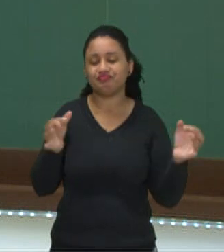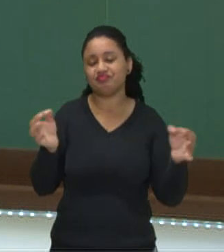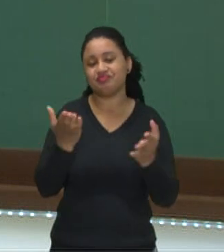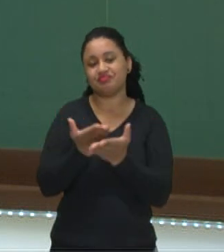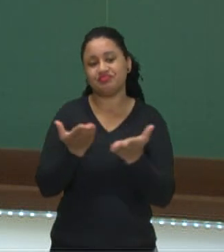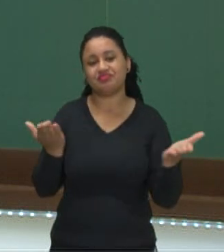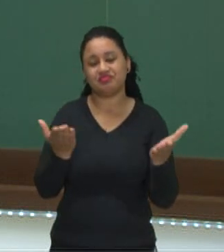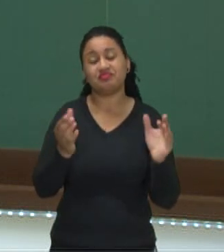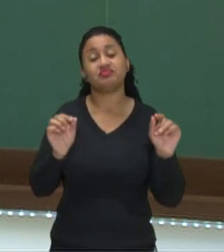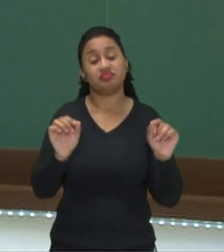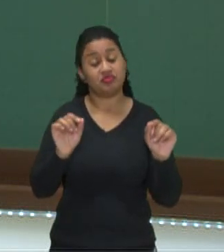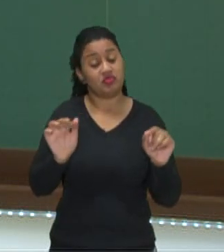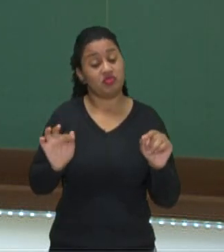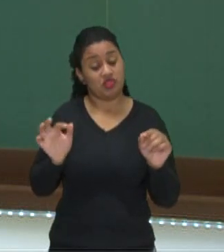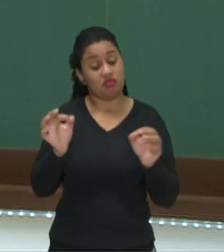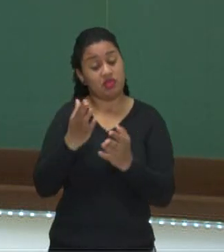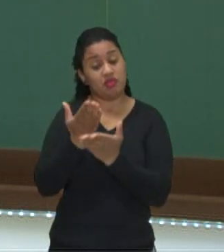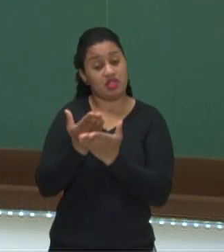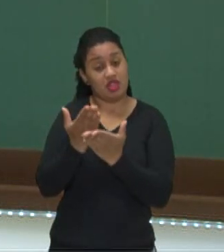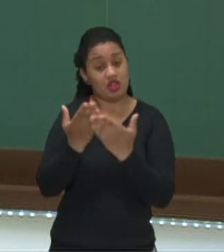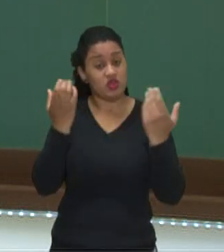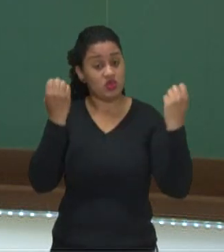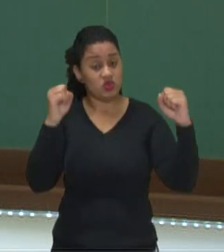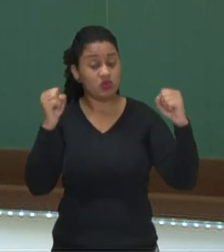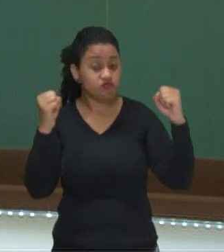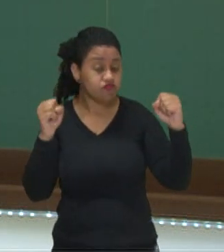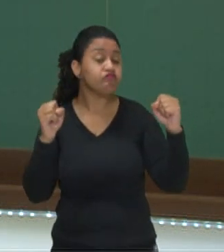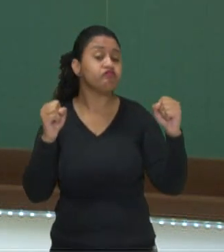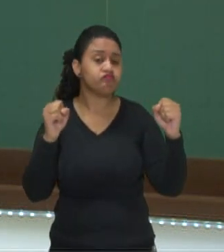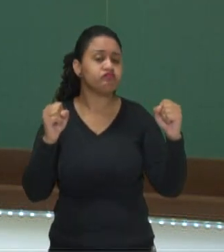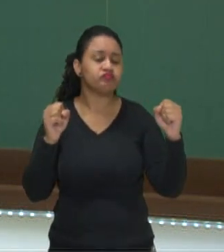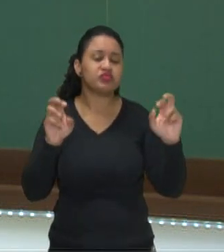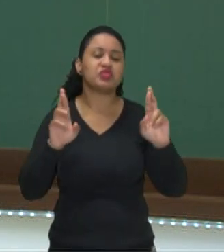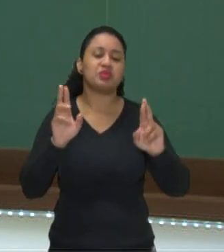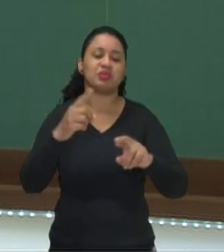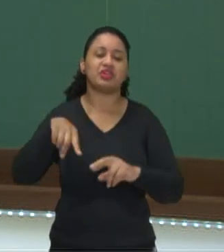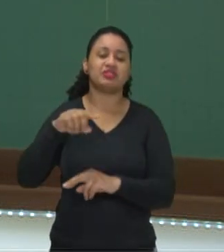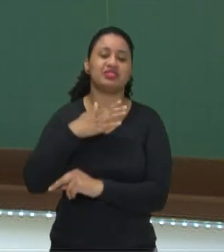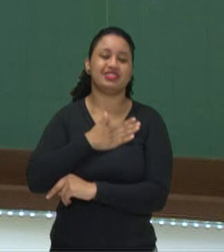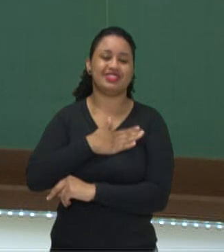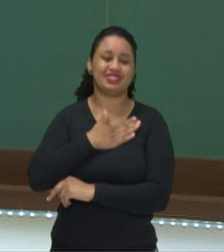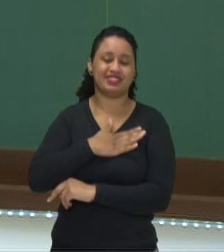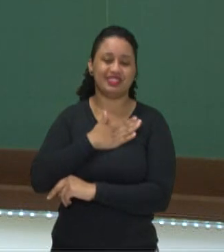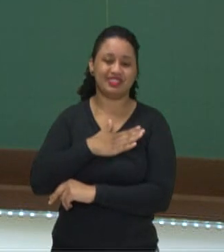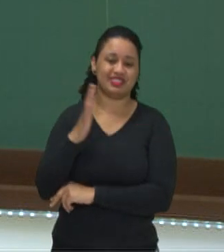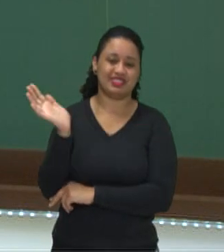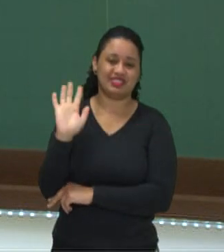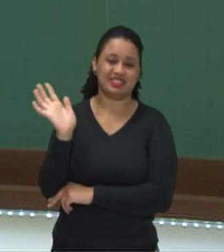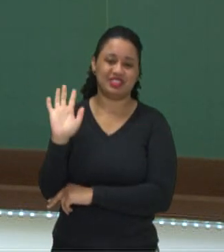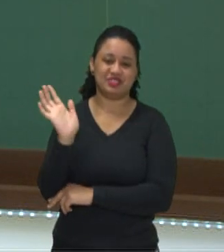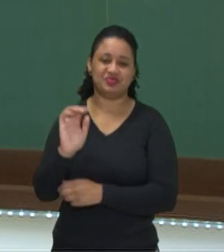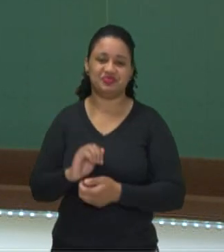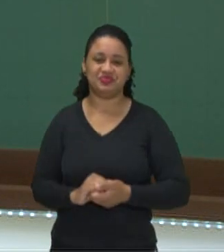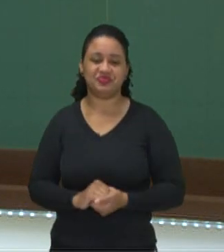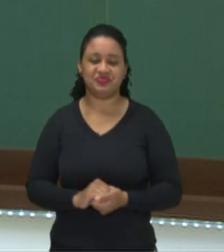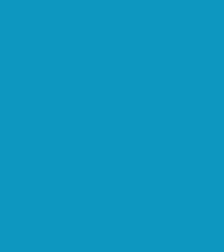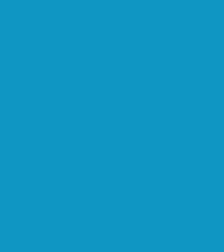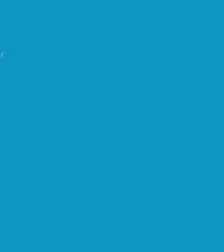gente. Com isso, nós finalizamos mais uma aula de Educação Física. Eu espero que vocês tenham gostado e até breve.